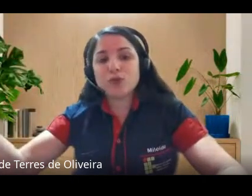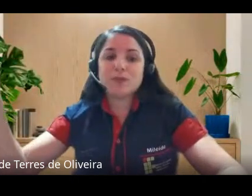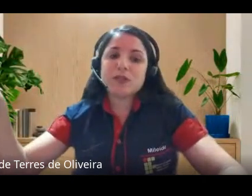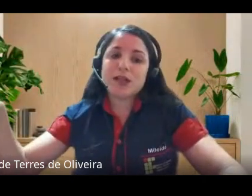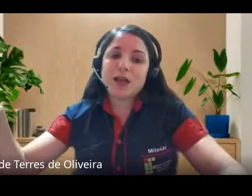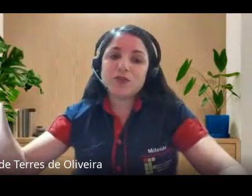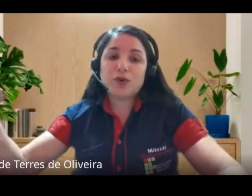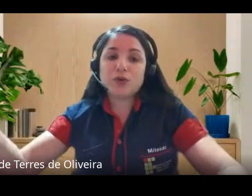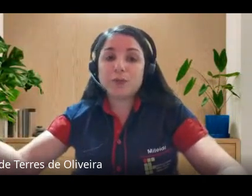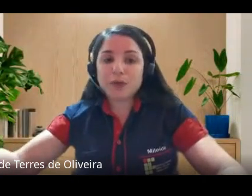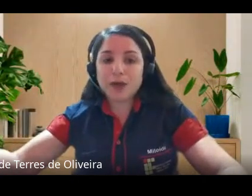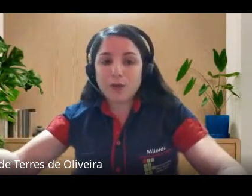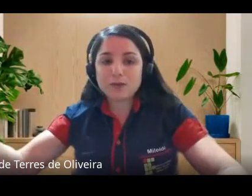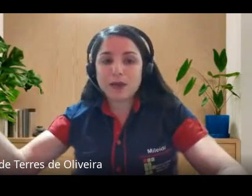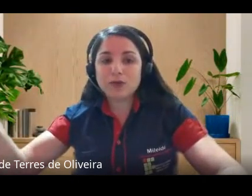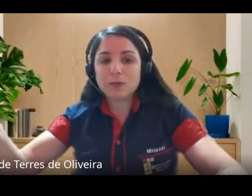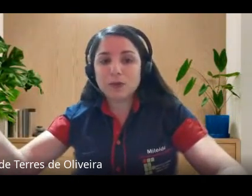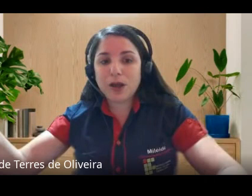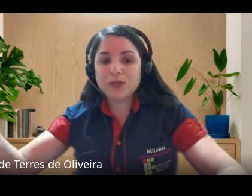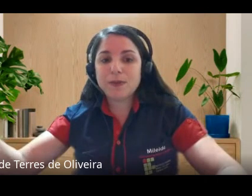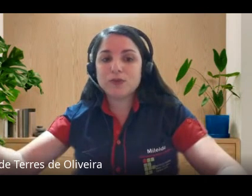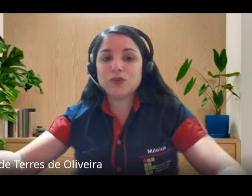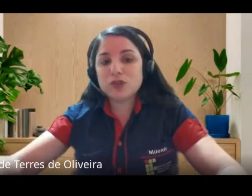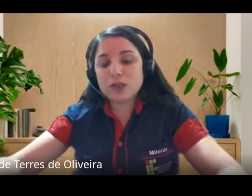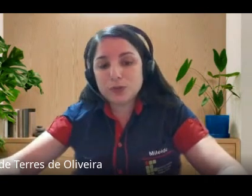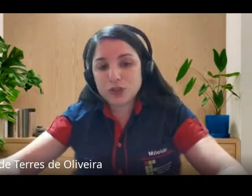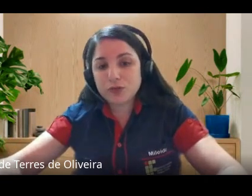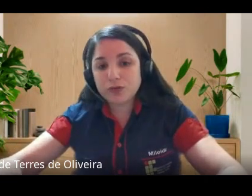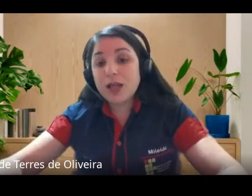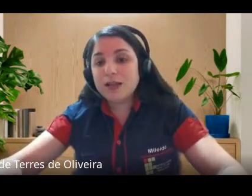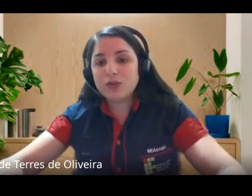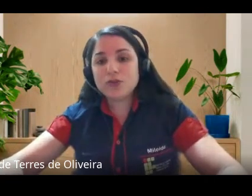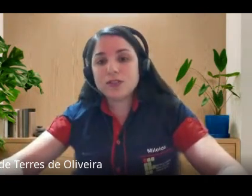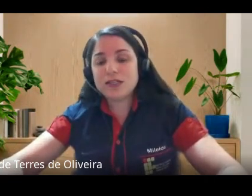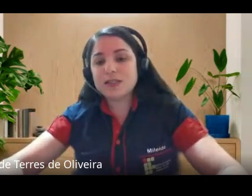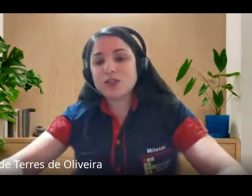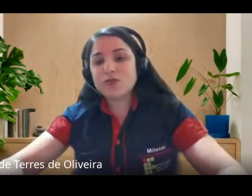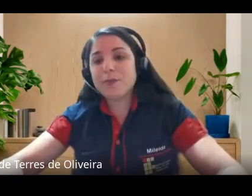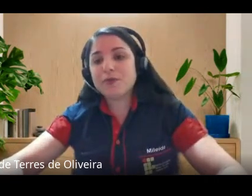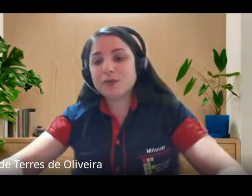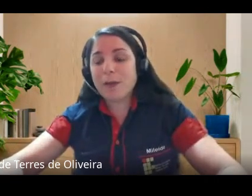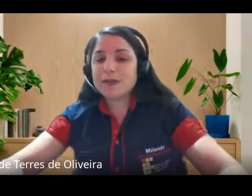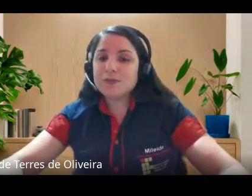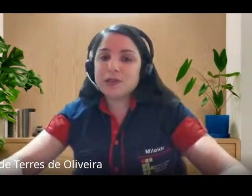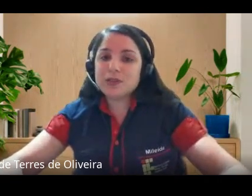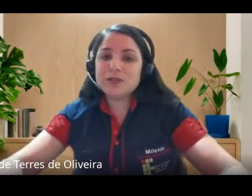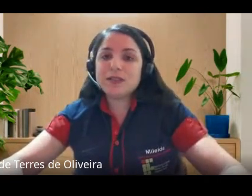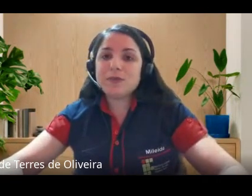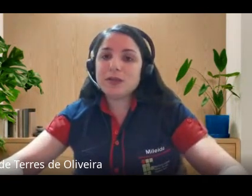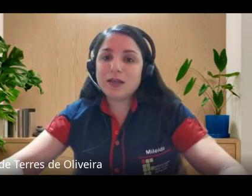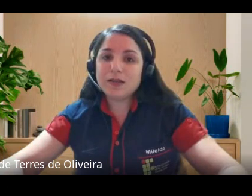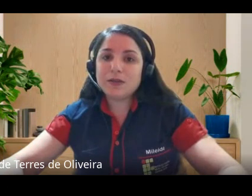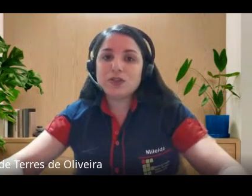modo, reciprocidade, foco temporal, aspecto distributivo. Nem todos esses a gente vai aprofundar, mas é importante que